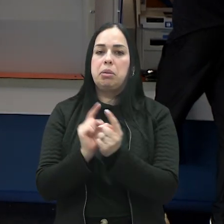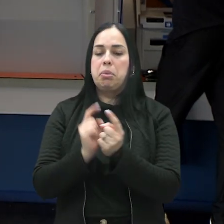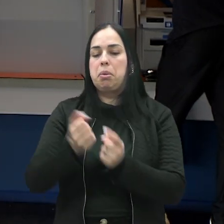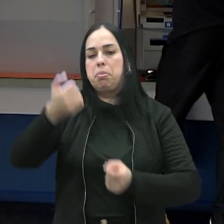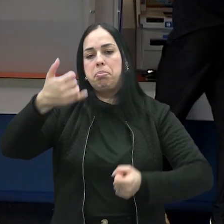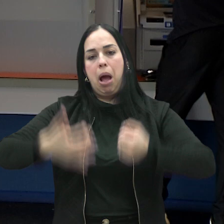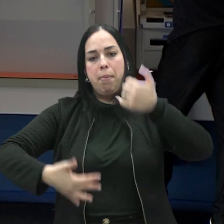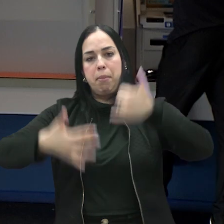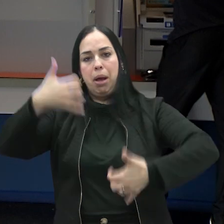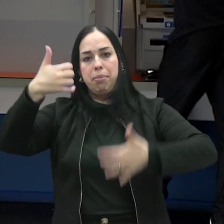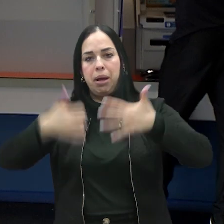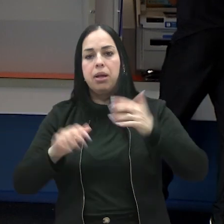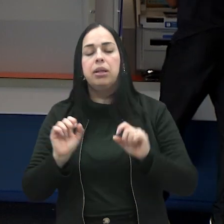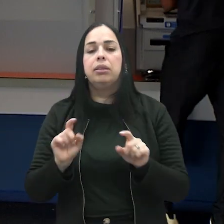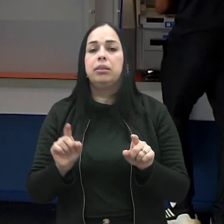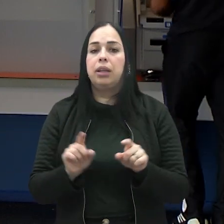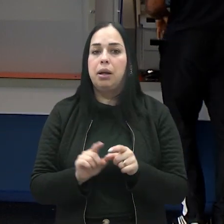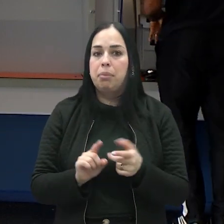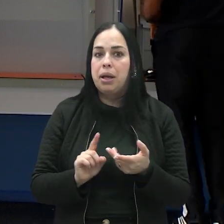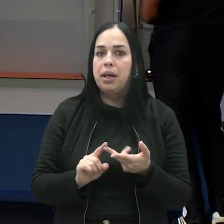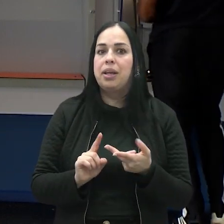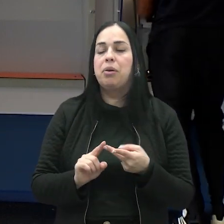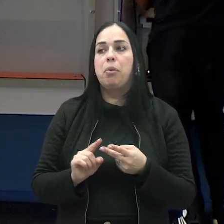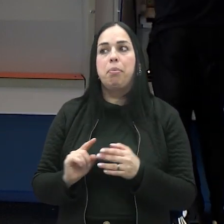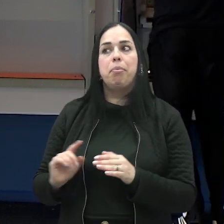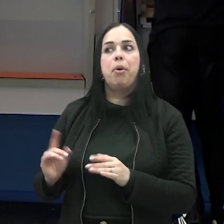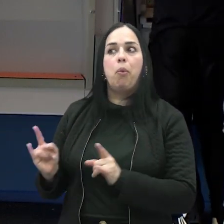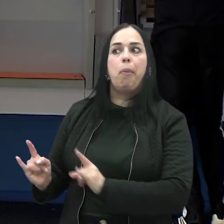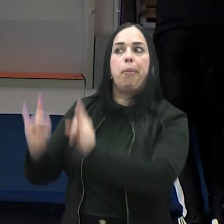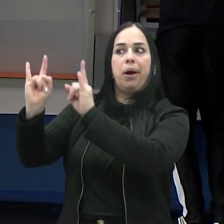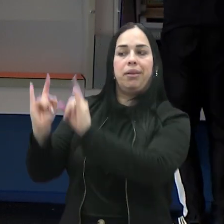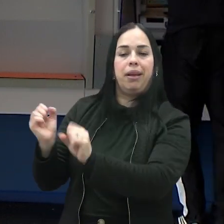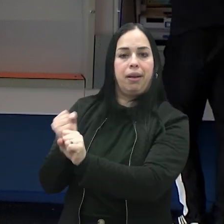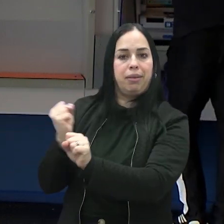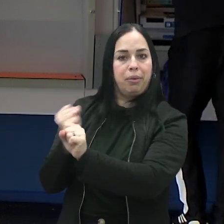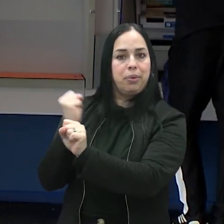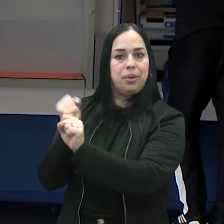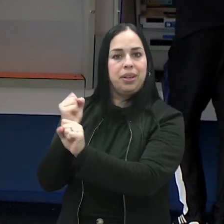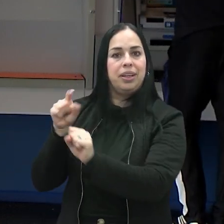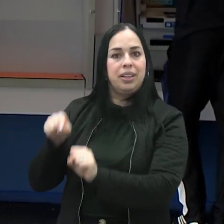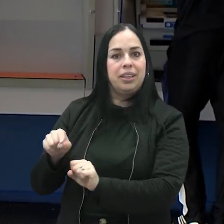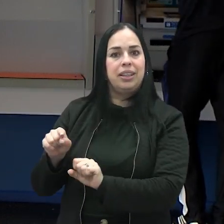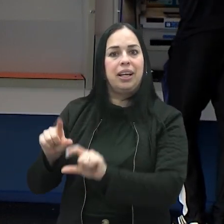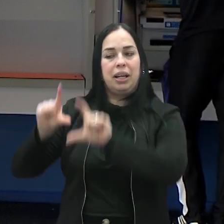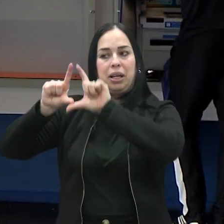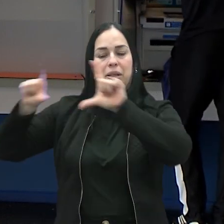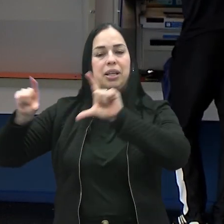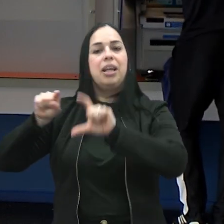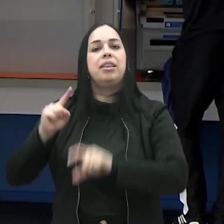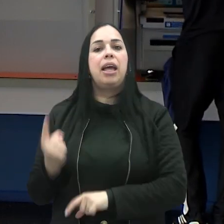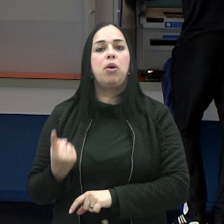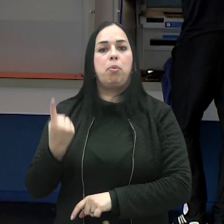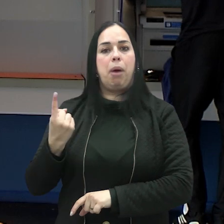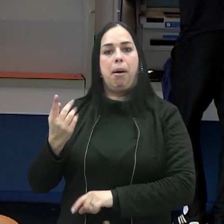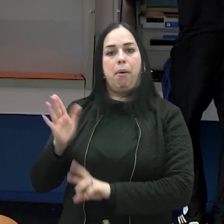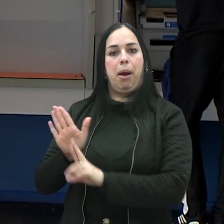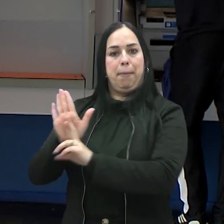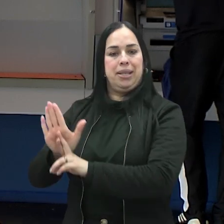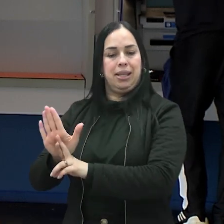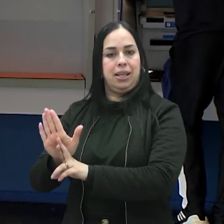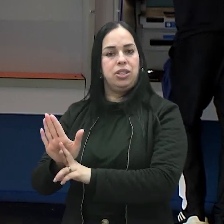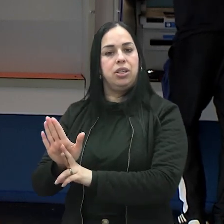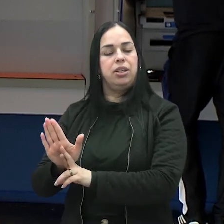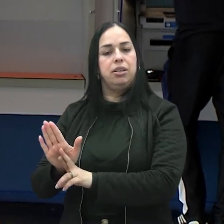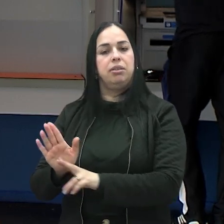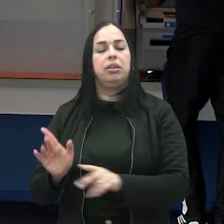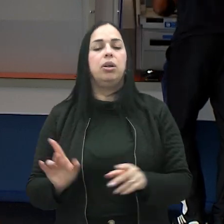para atendê-lo e também fazer essa simulação. Pode procurar uma construtora que esteja oferecendo o produto, que a construtora também vai ter um correspondente da Caixa